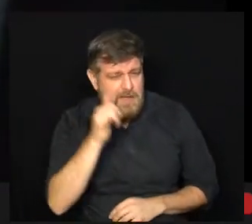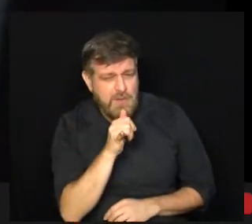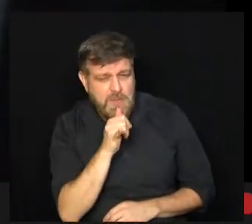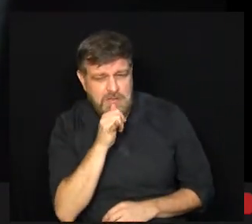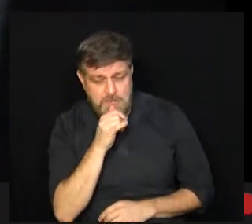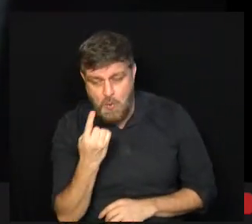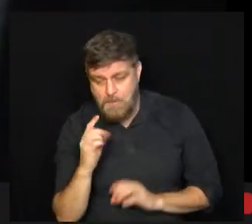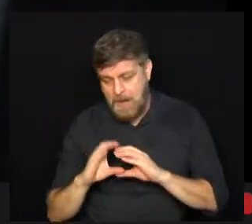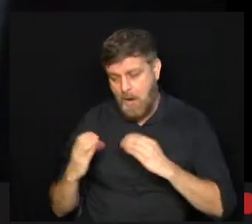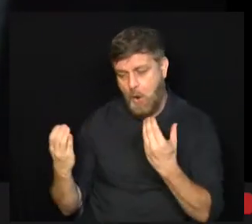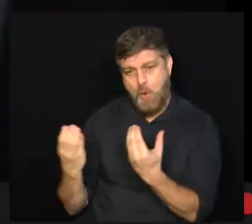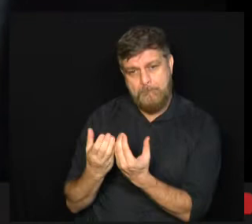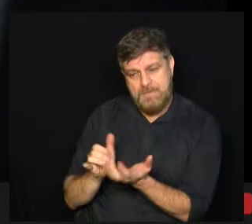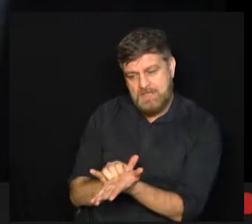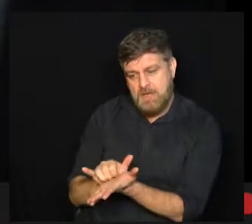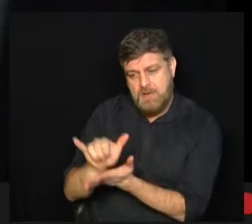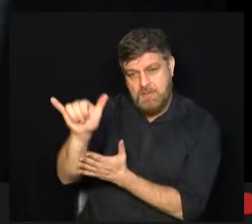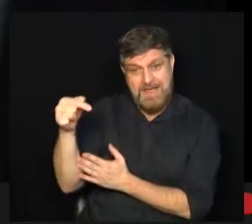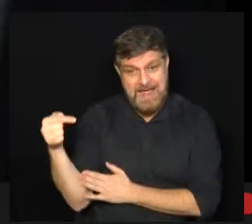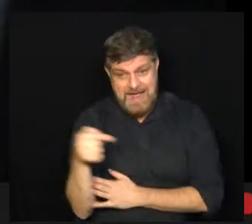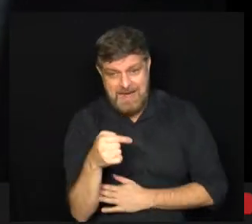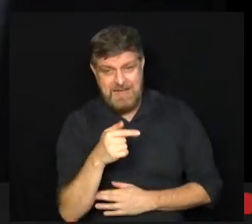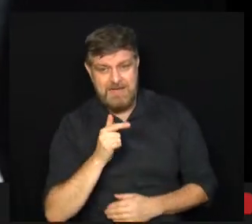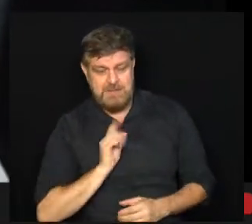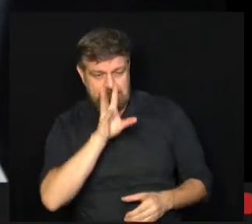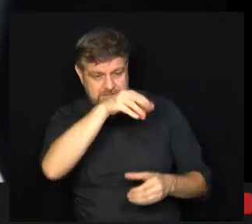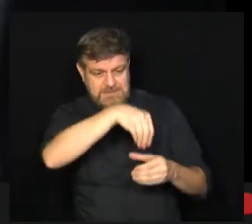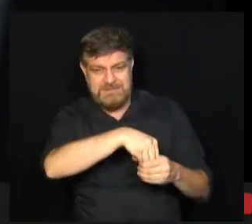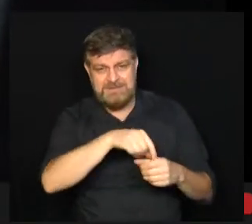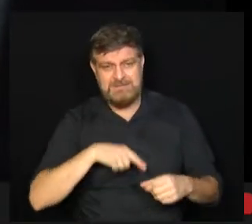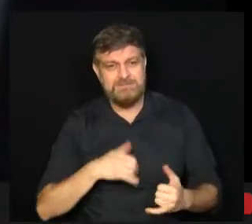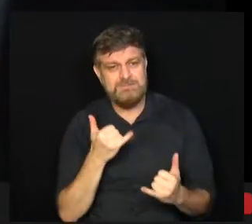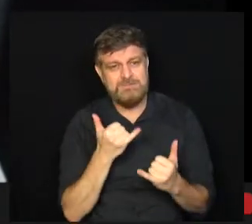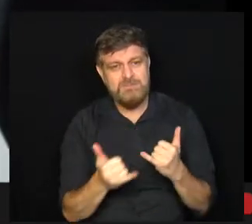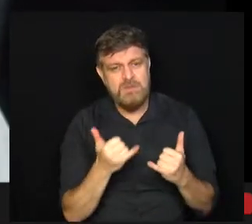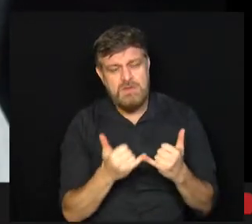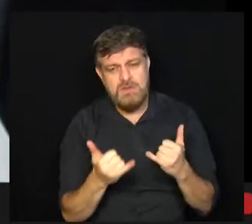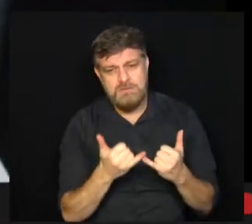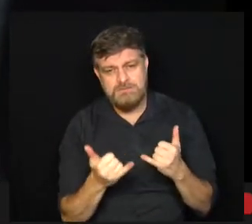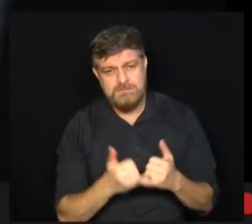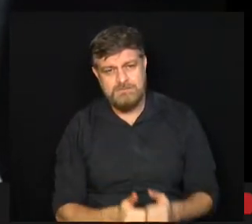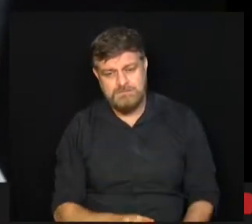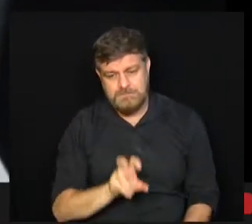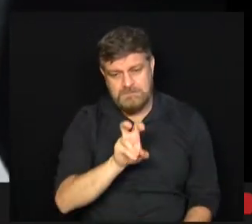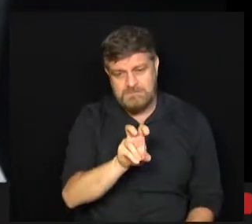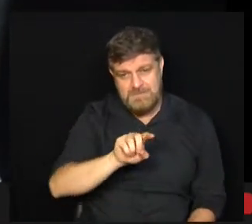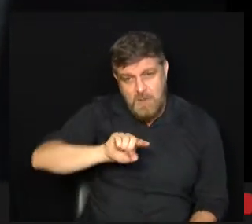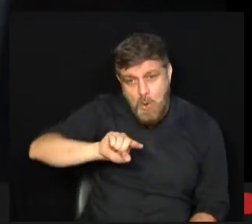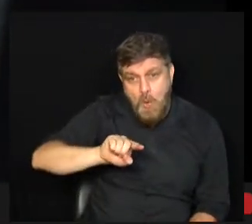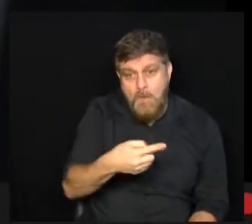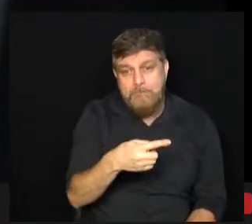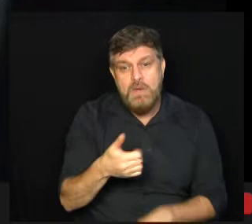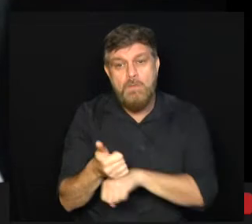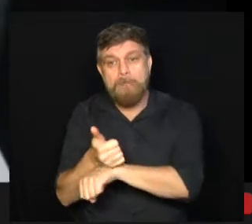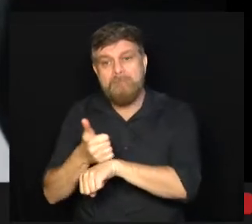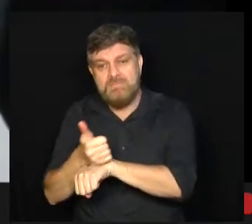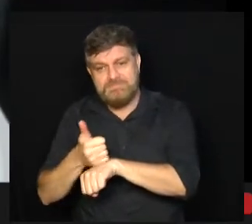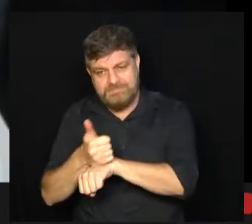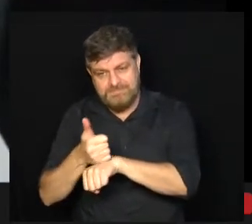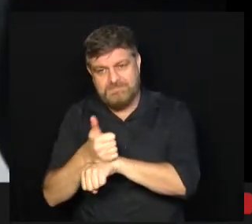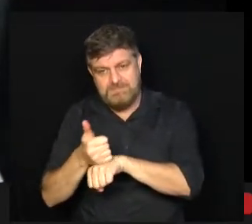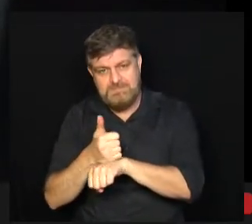das companhias aéreas que lá opera, ela tem quase 5 mil tripulantes, não é?